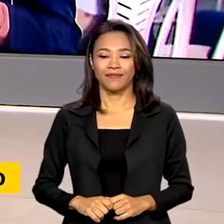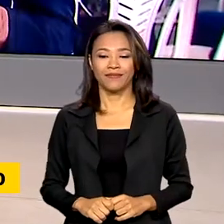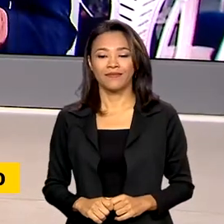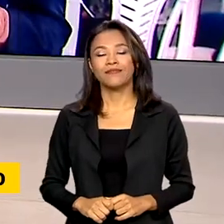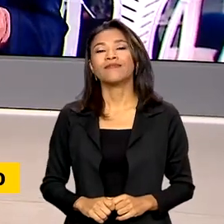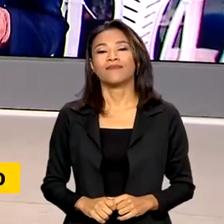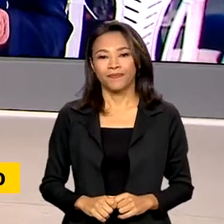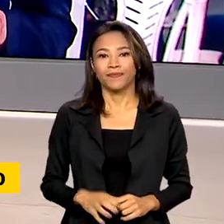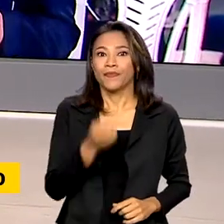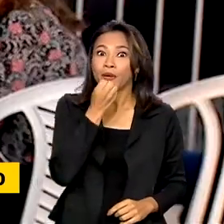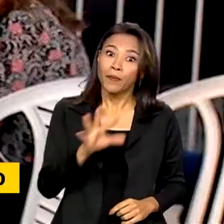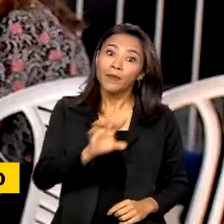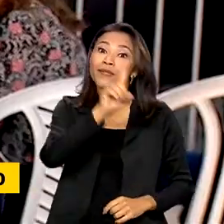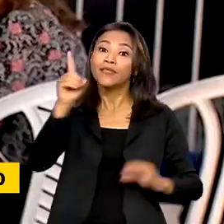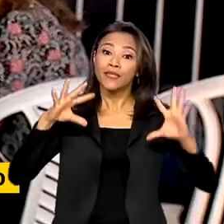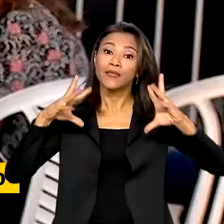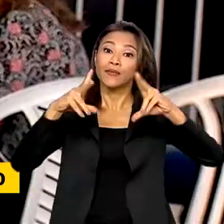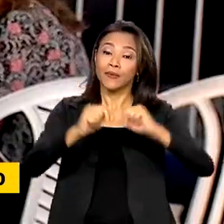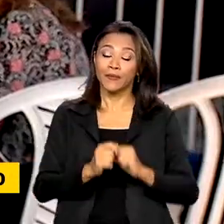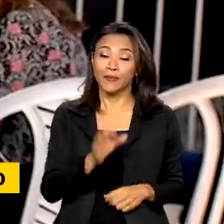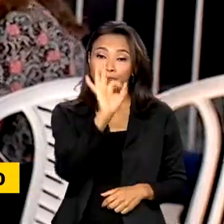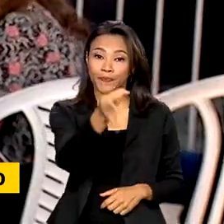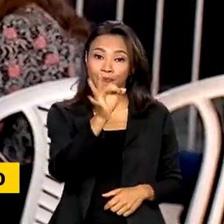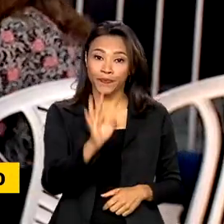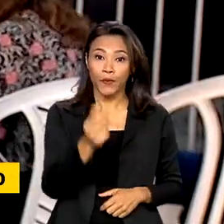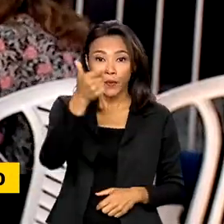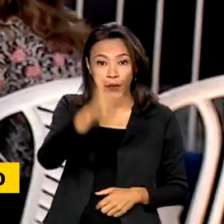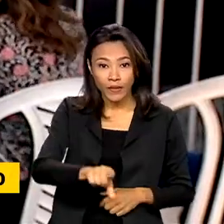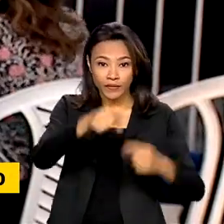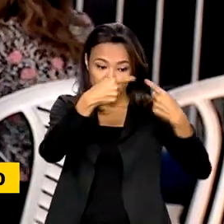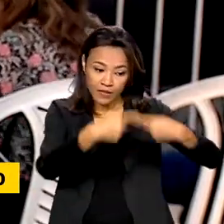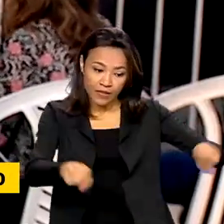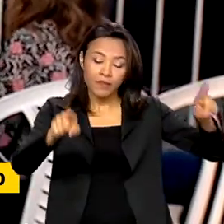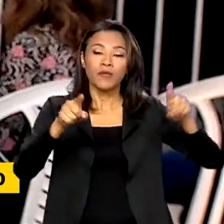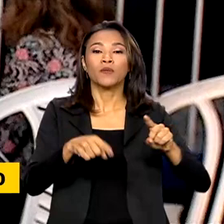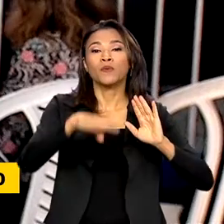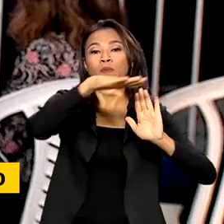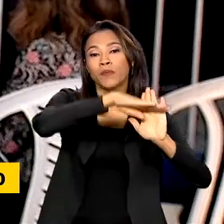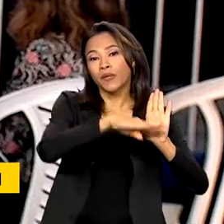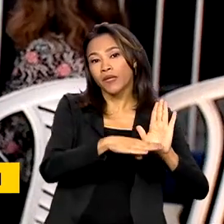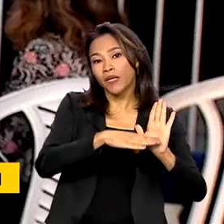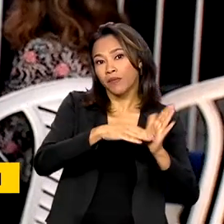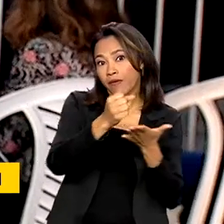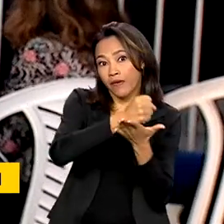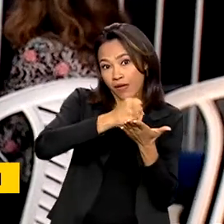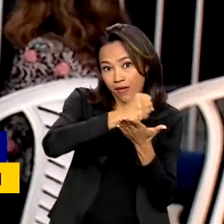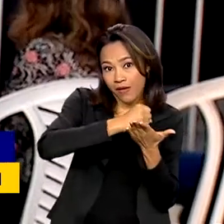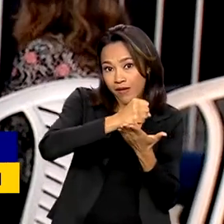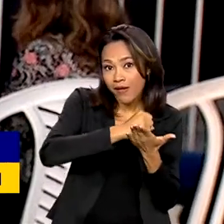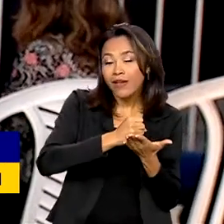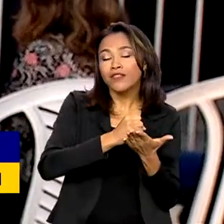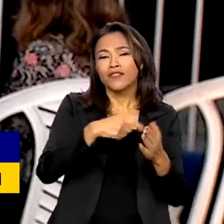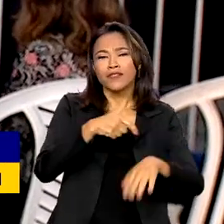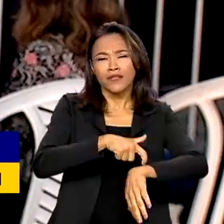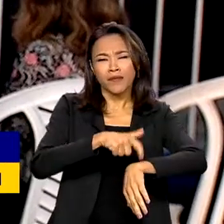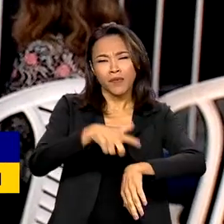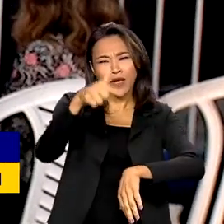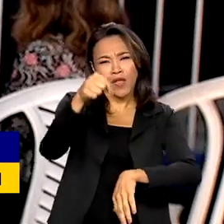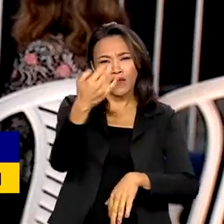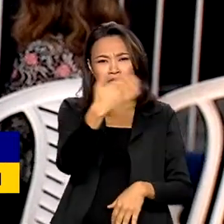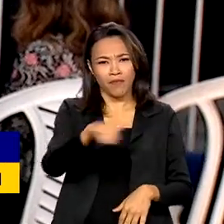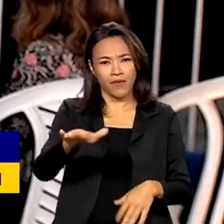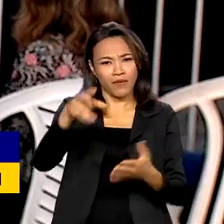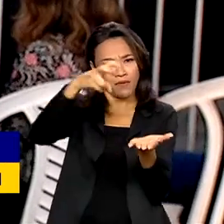Bom dia, Vanessa. Bom dia a todos. Pois é, o relançamento do programa Farmácia Popular vai ser daqui a pouco, às 9h30 da manhã.